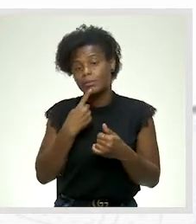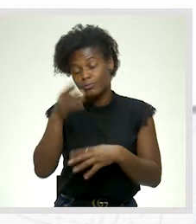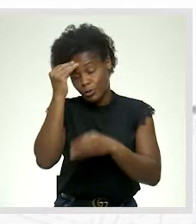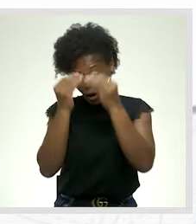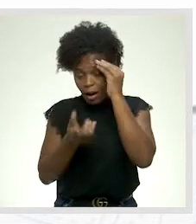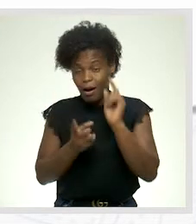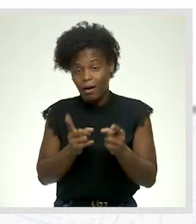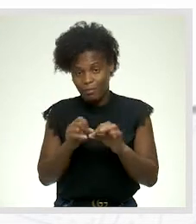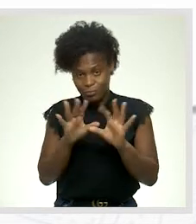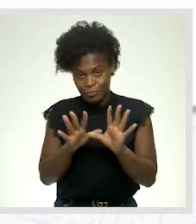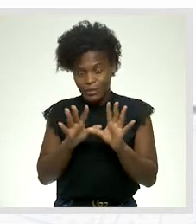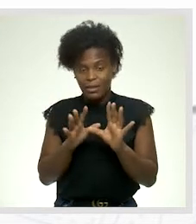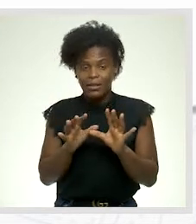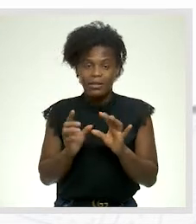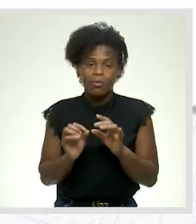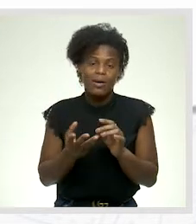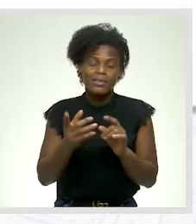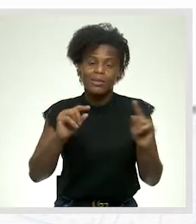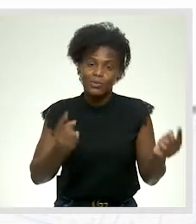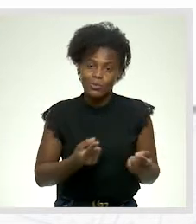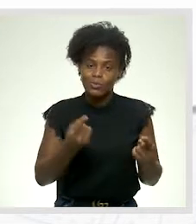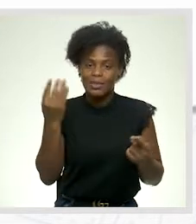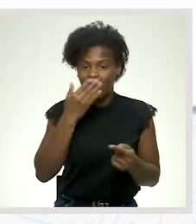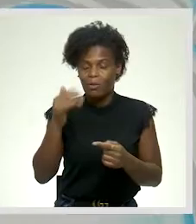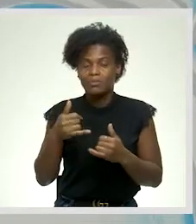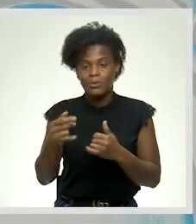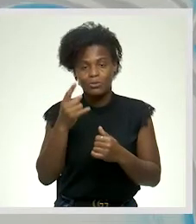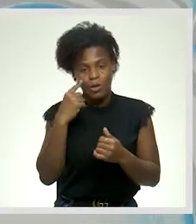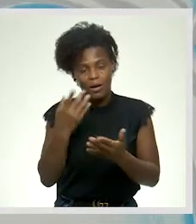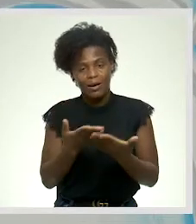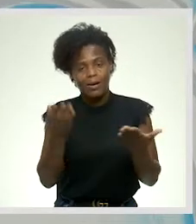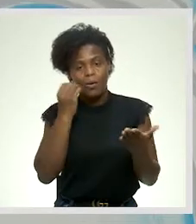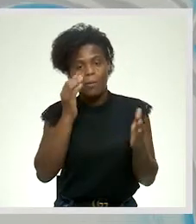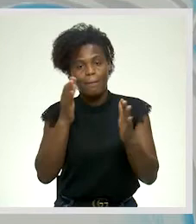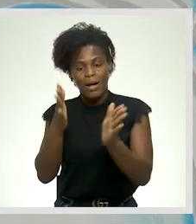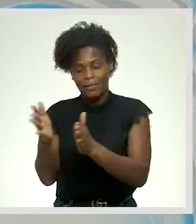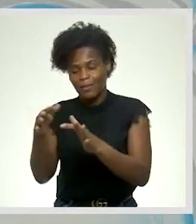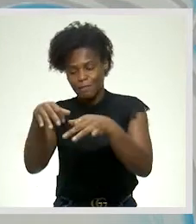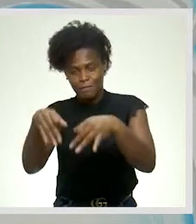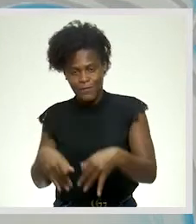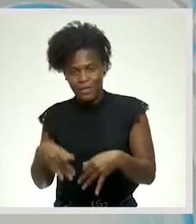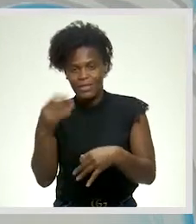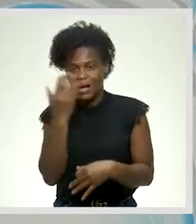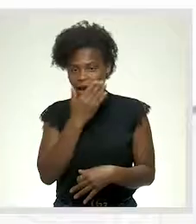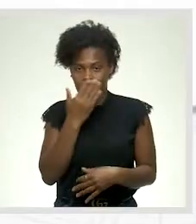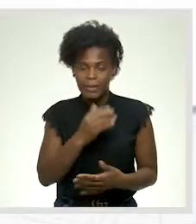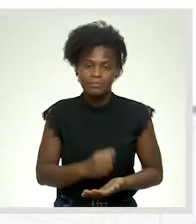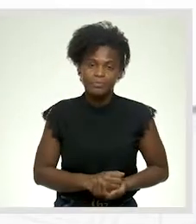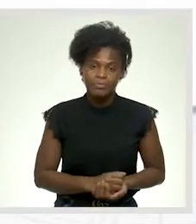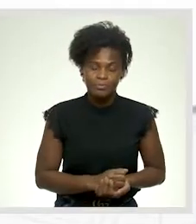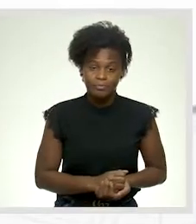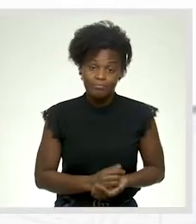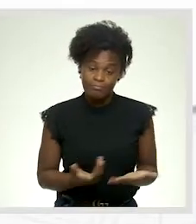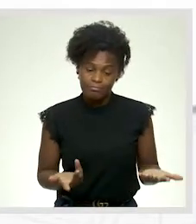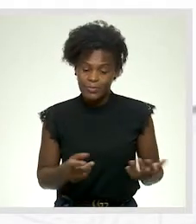aprendizagens, enquanto que a síntese será apresentada como parte final da aula.